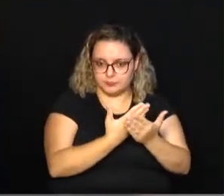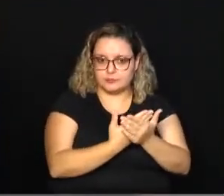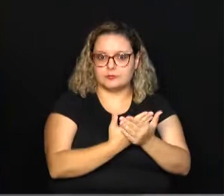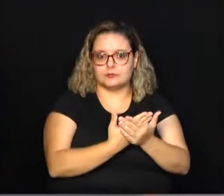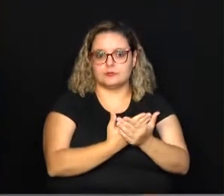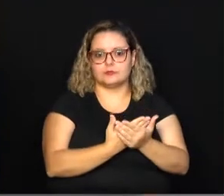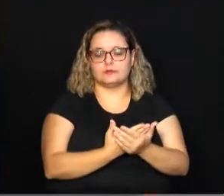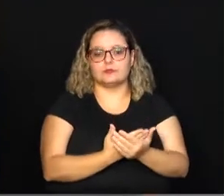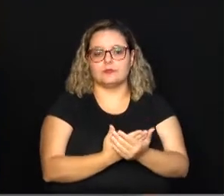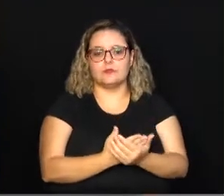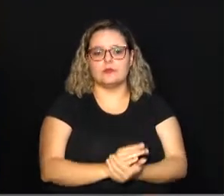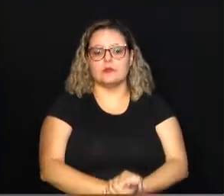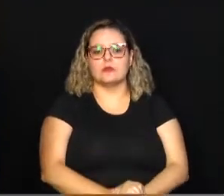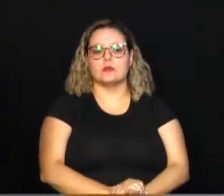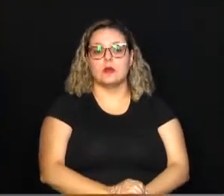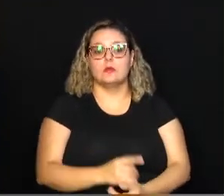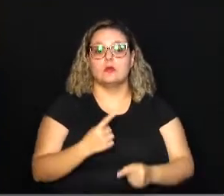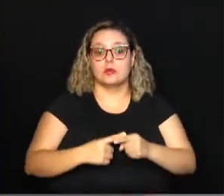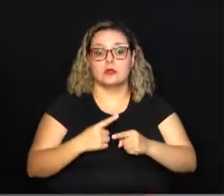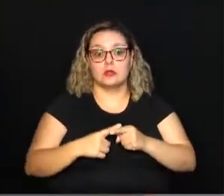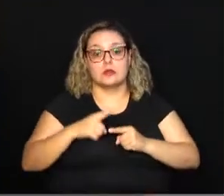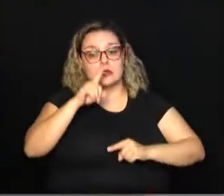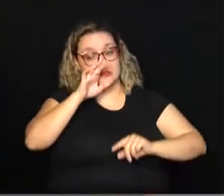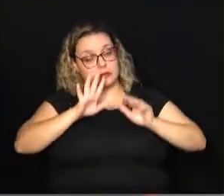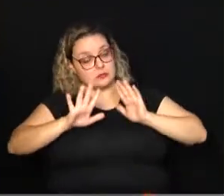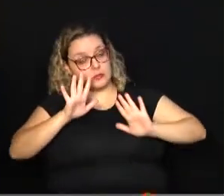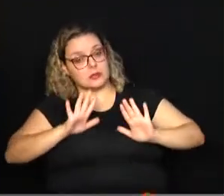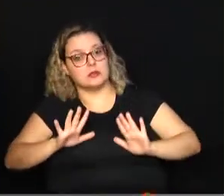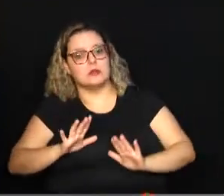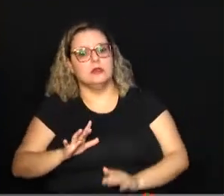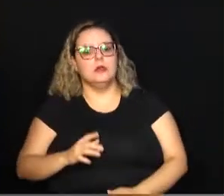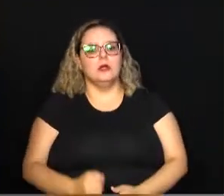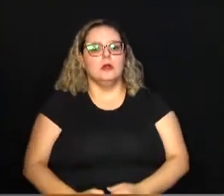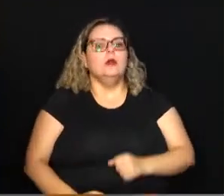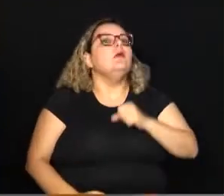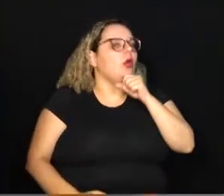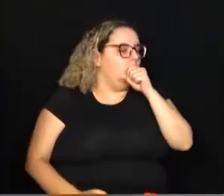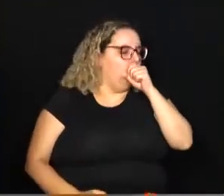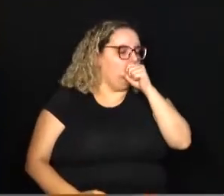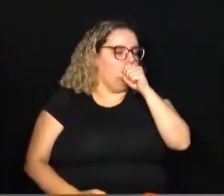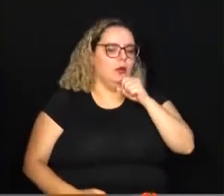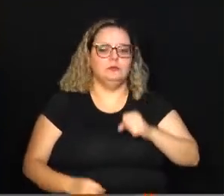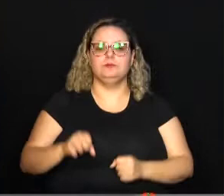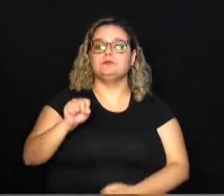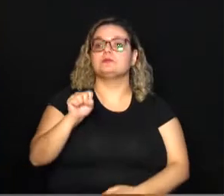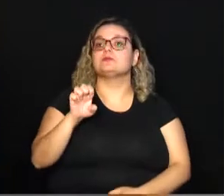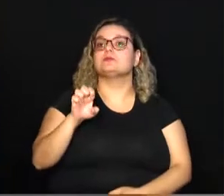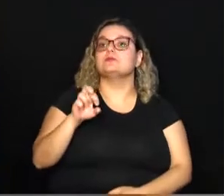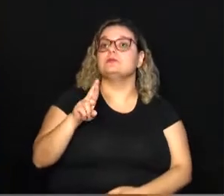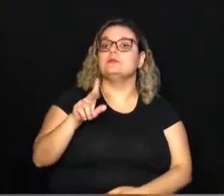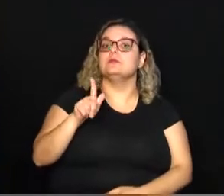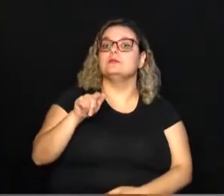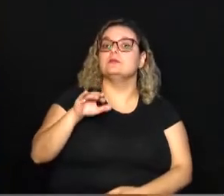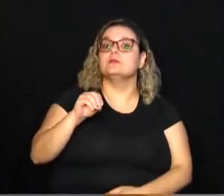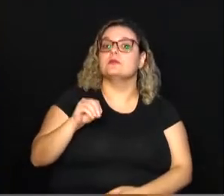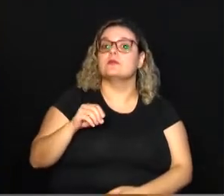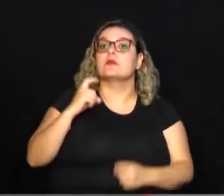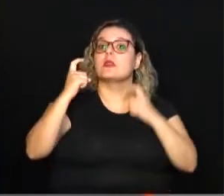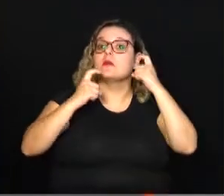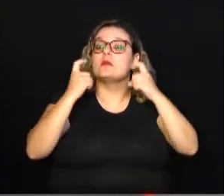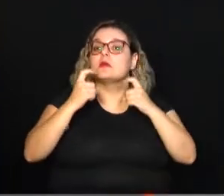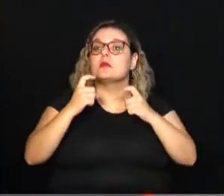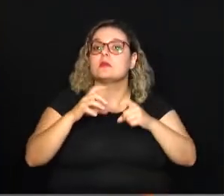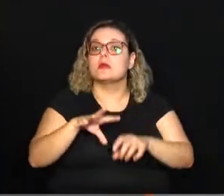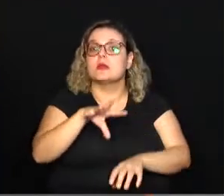receio. E isso, mais uma informação, o doutor Sérgio nos passou agora, a preocupação com o oxigênio.